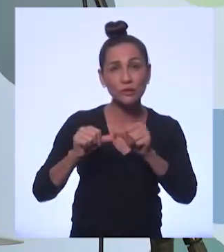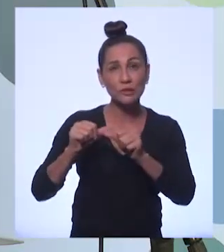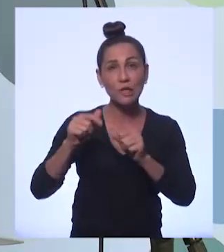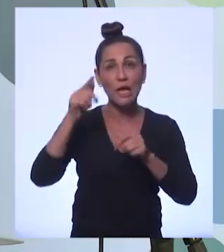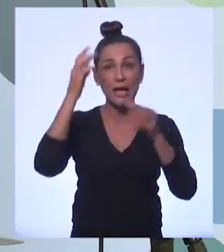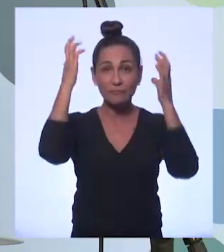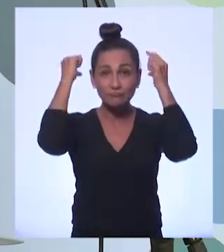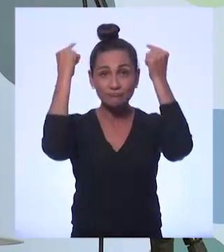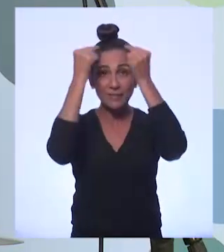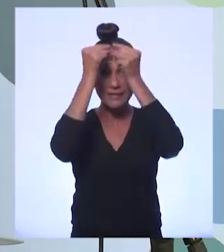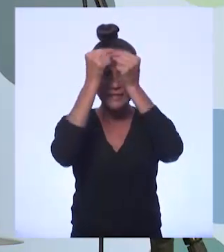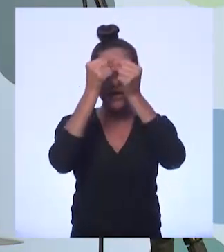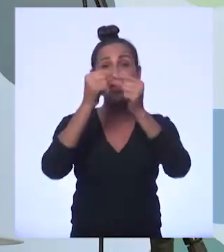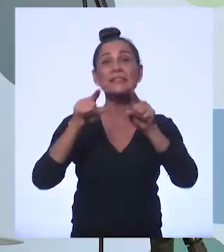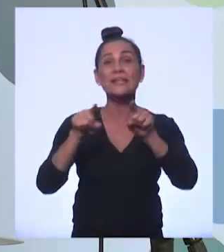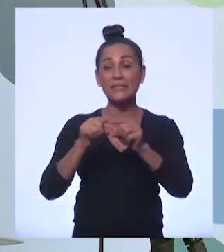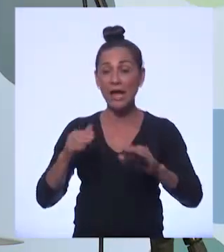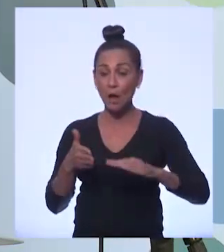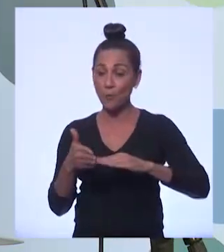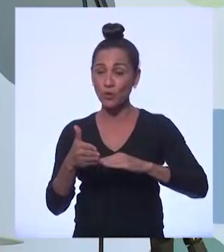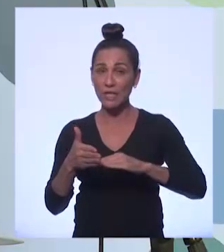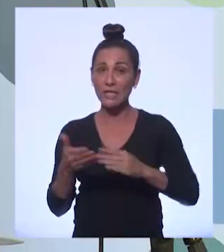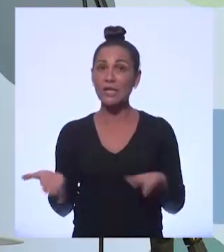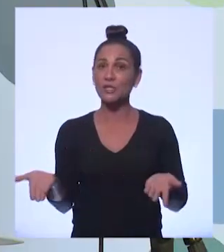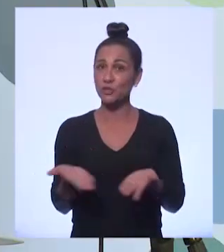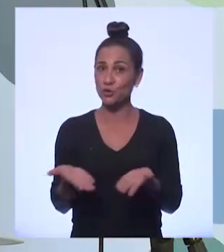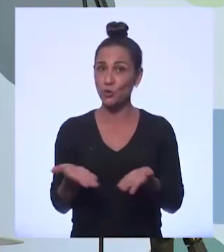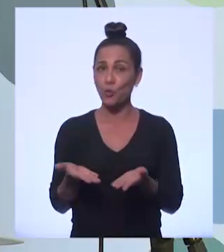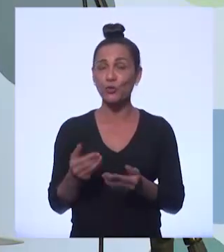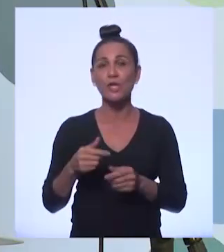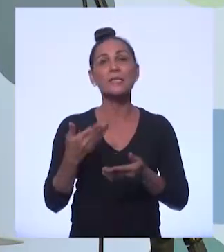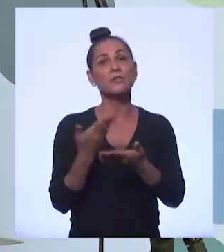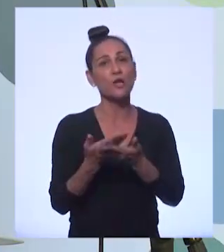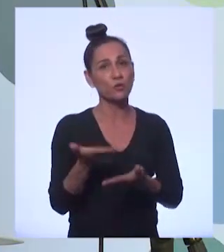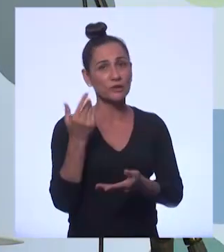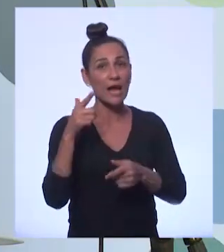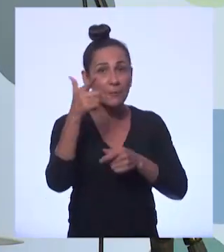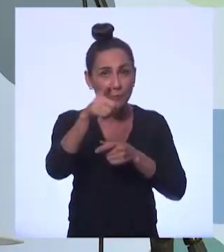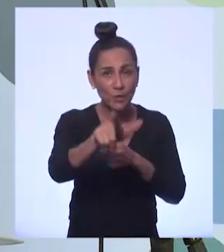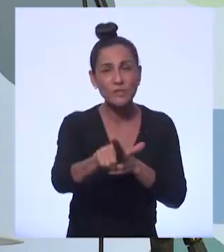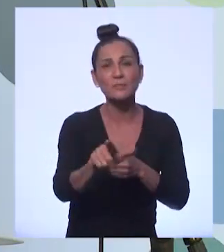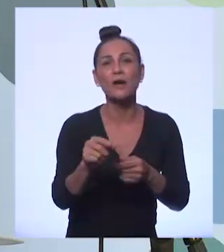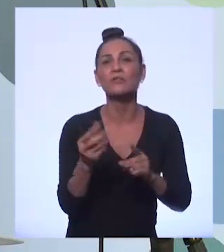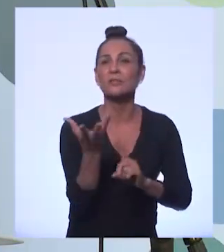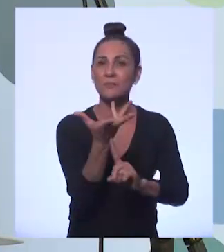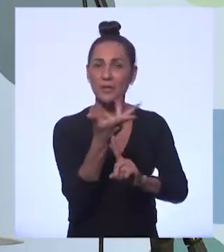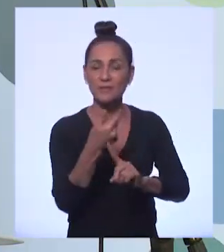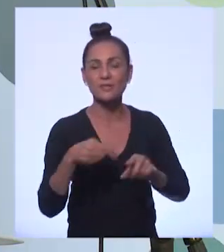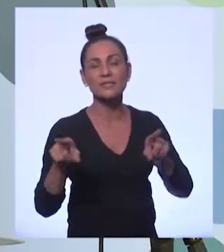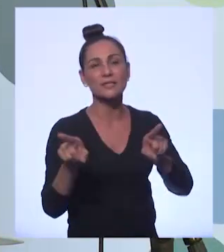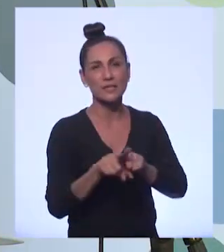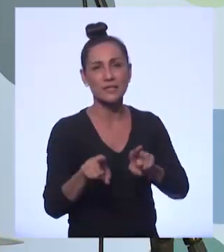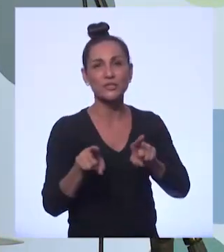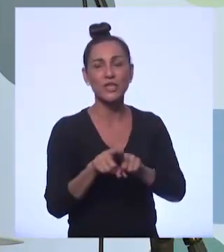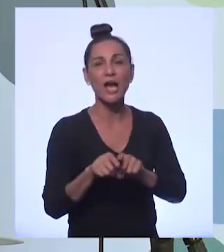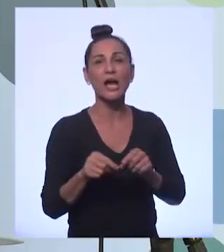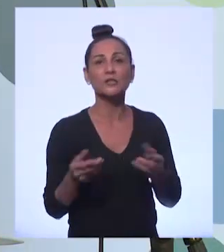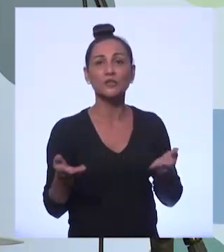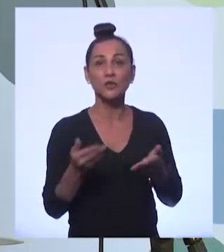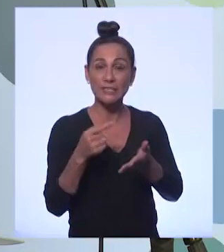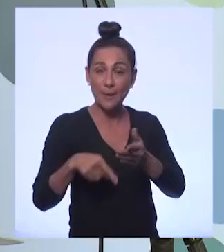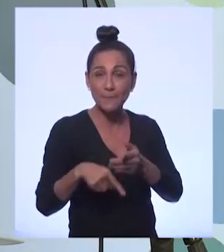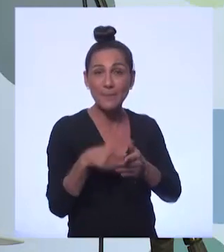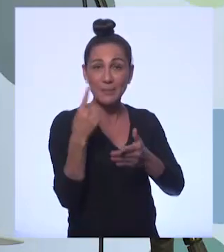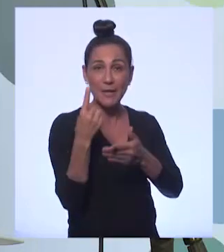grega até a modernidade por aí. Então a outra aula também vai ser sobre arte. Essa é a primeira aula sobre o